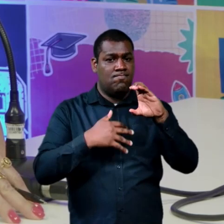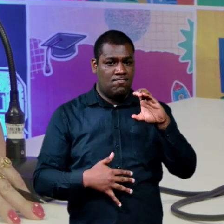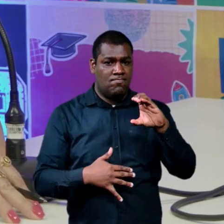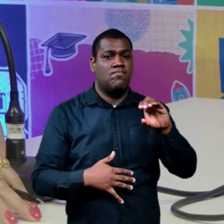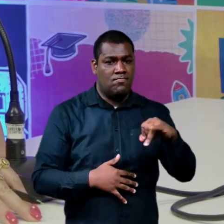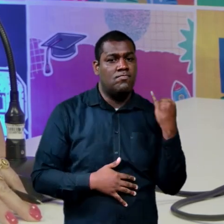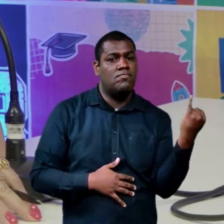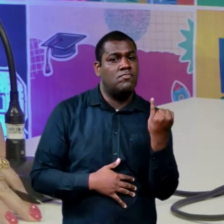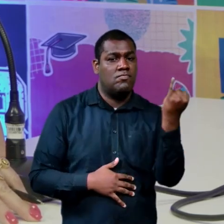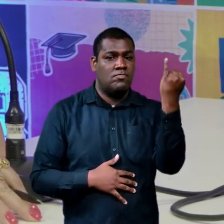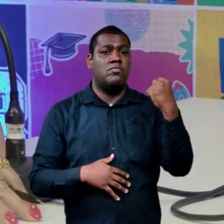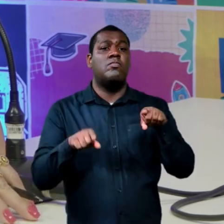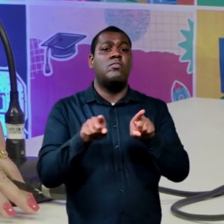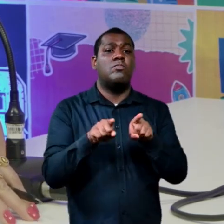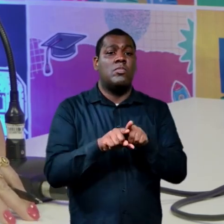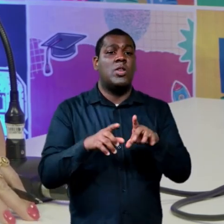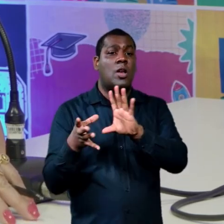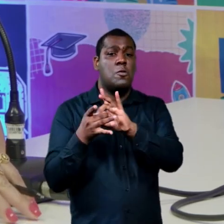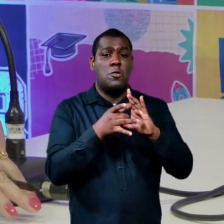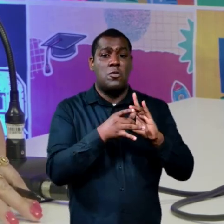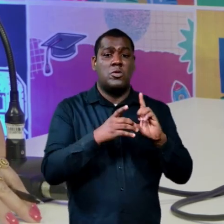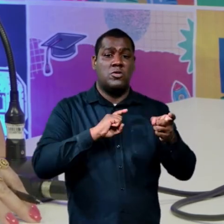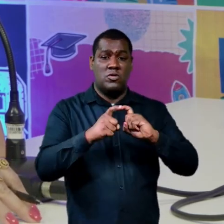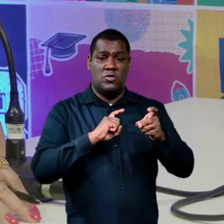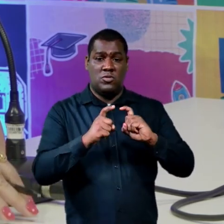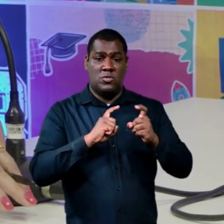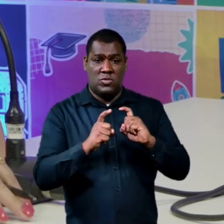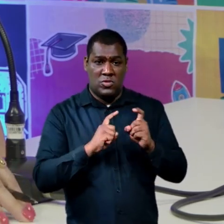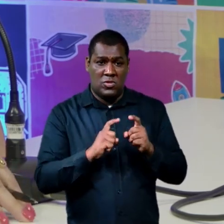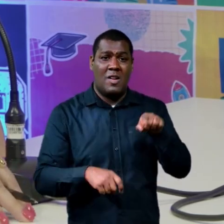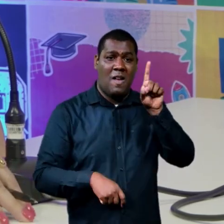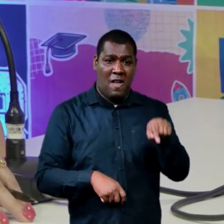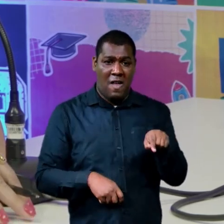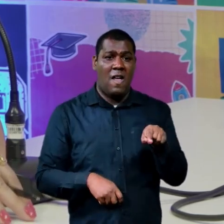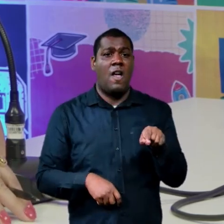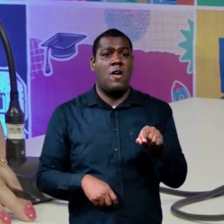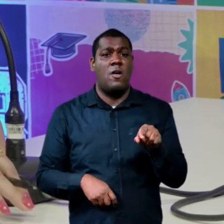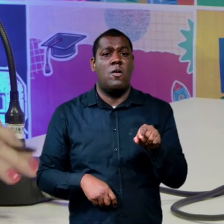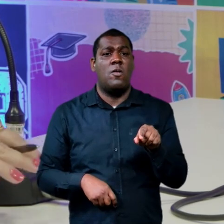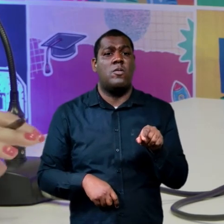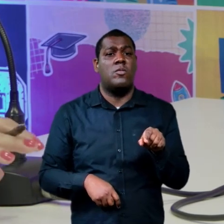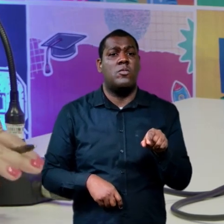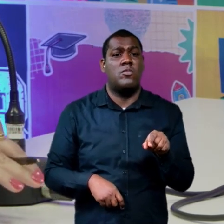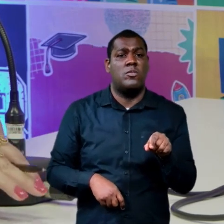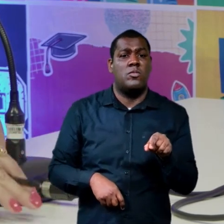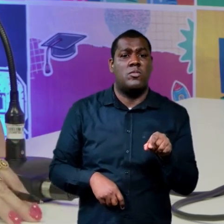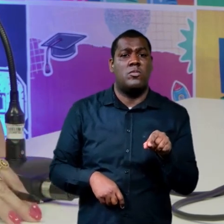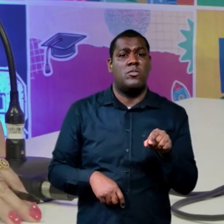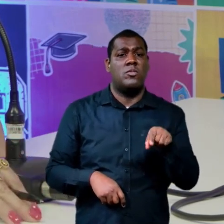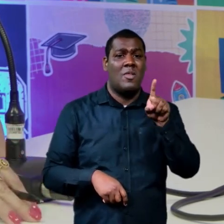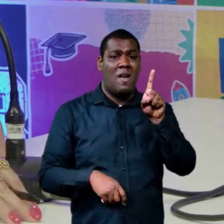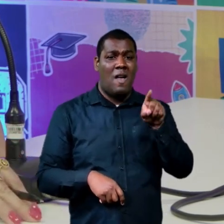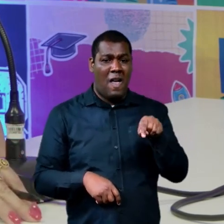E no âmbito administrativo, a hierarquia ela entra como um agravante, ela não necessariamente precisa estar ali para configurar o